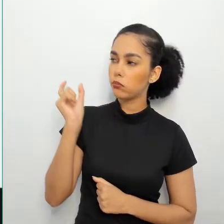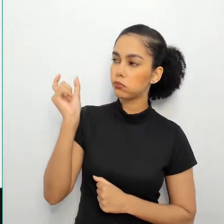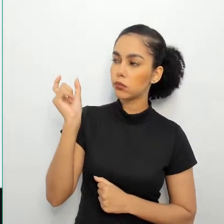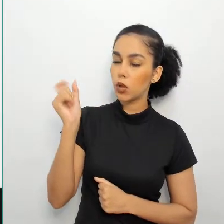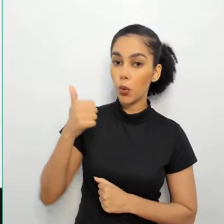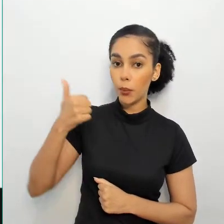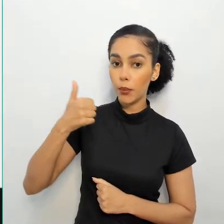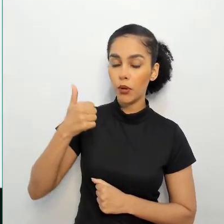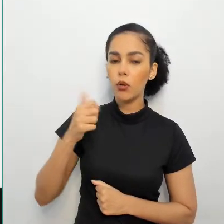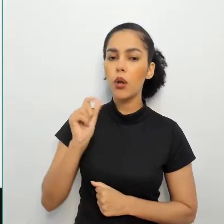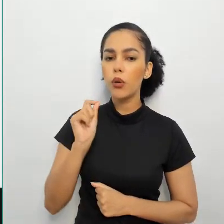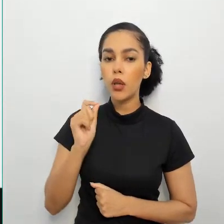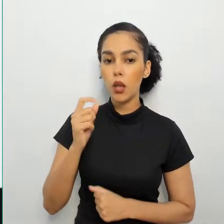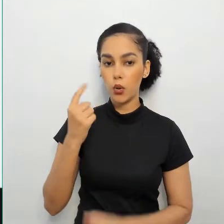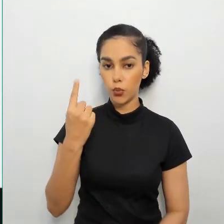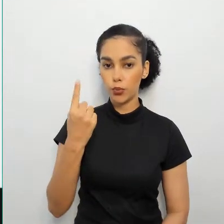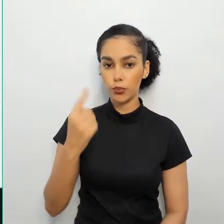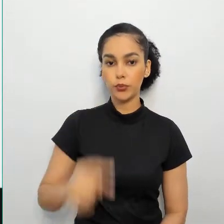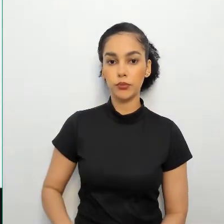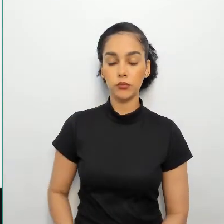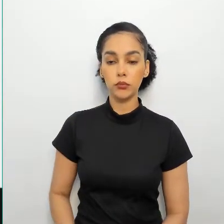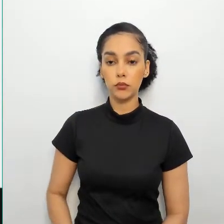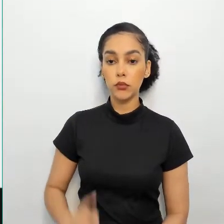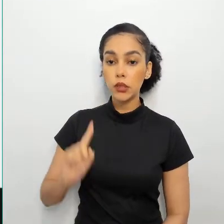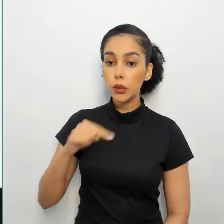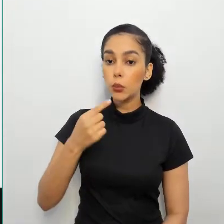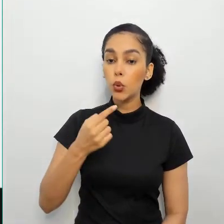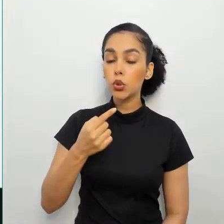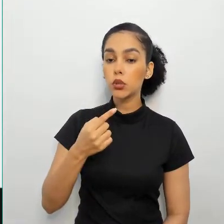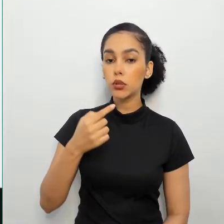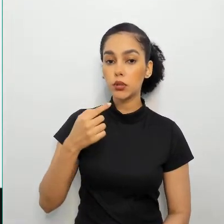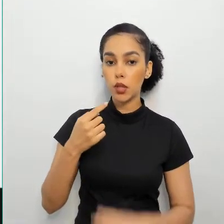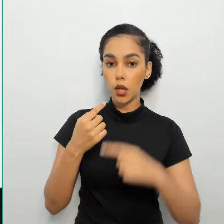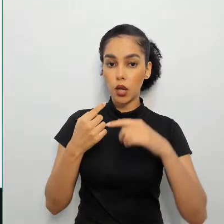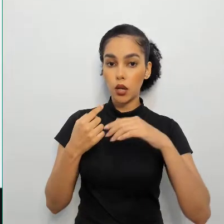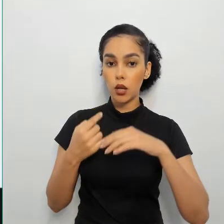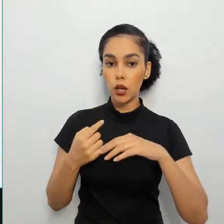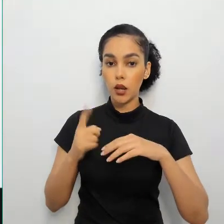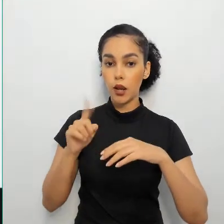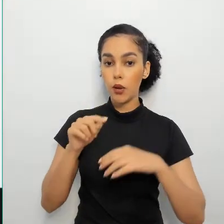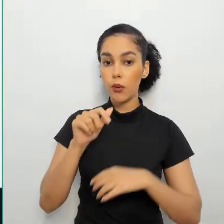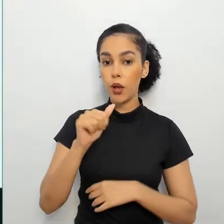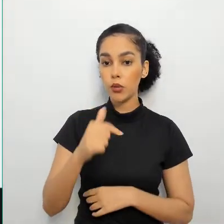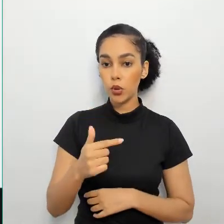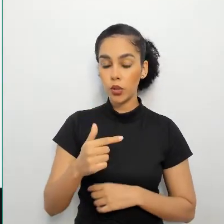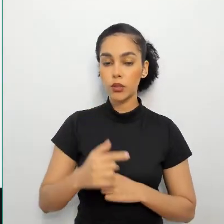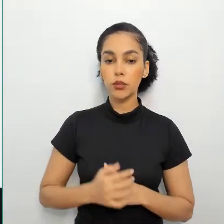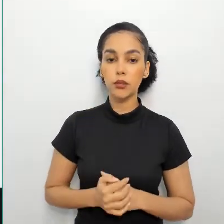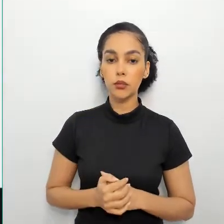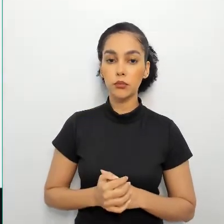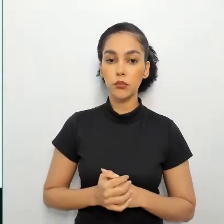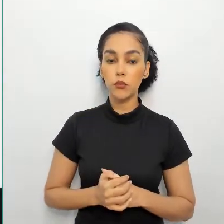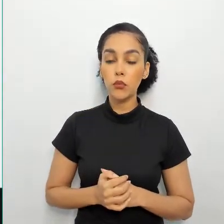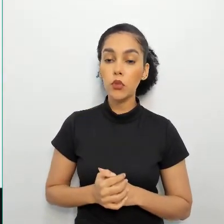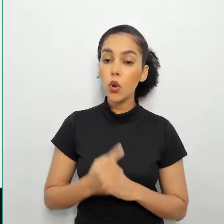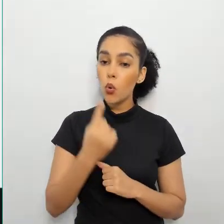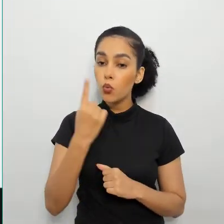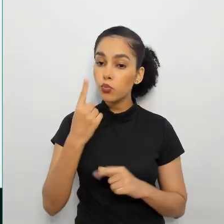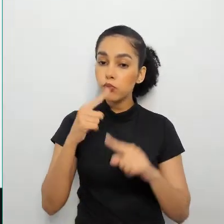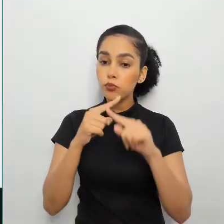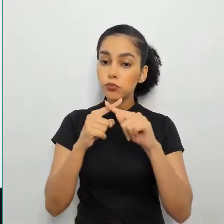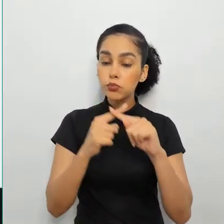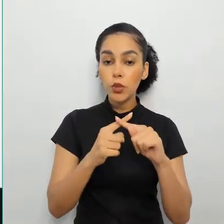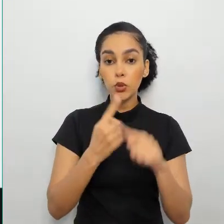primeiro termo é 1. O segundo termo, A2, isso é um A2, tá? Ele vale o